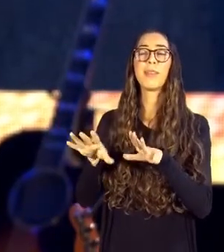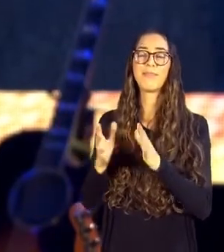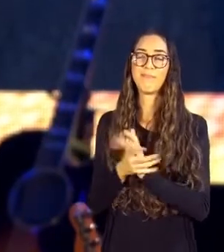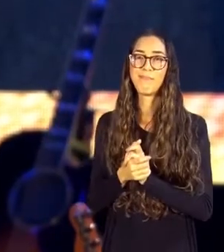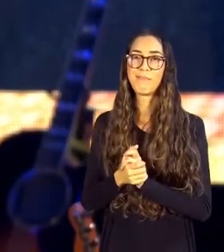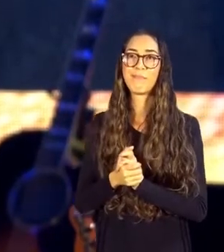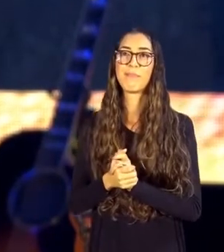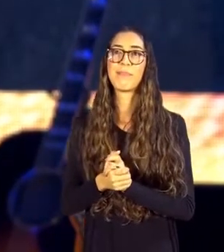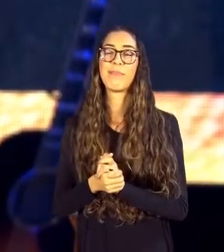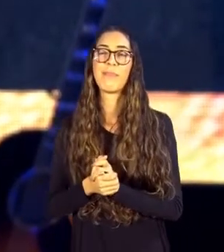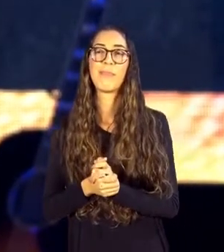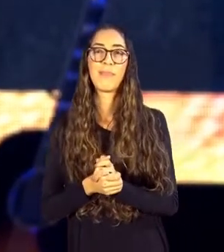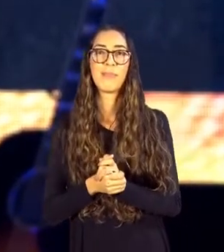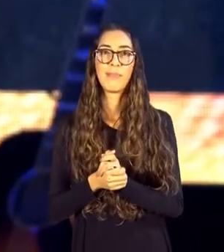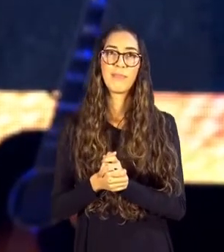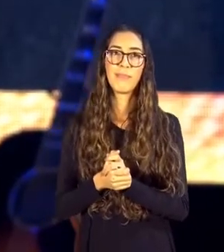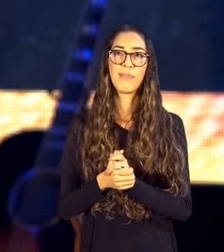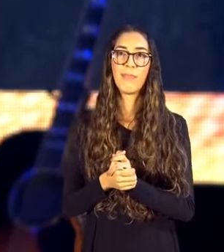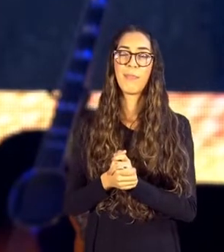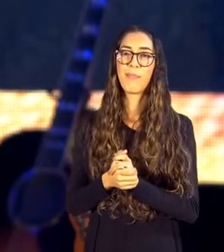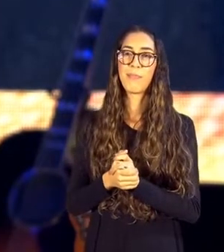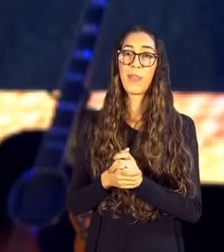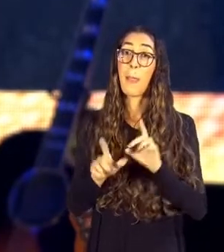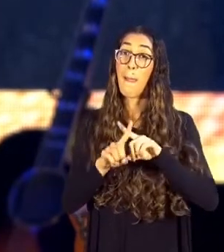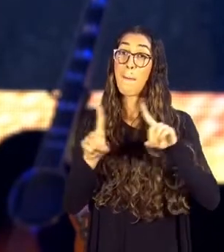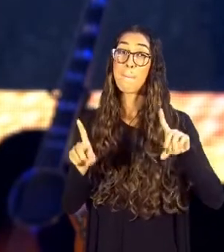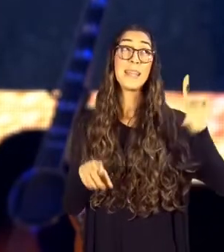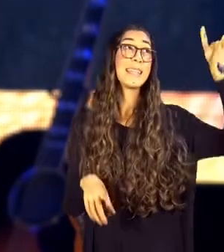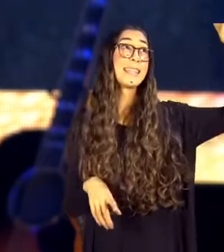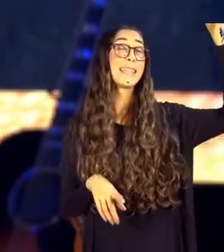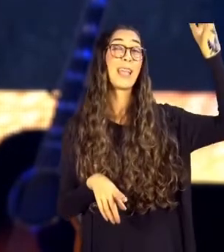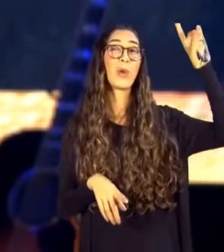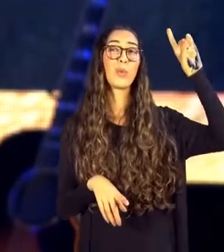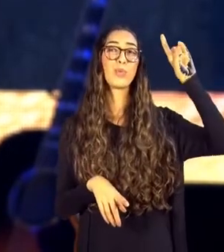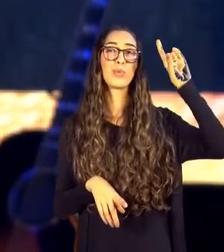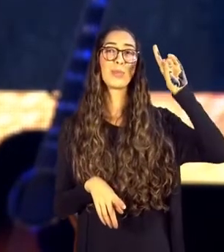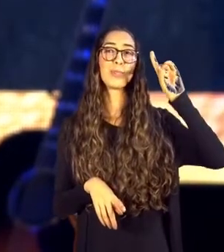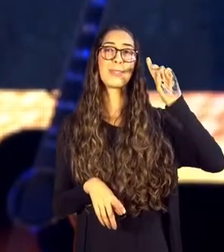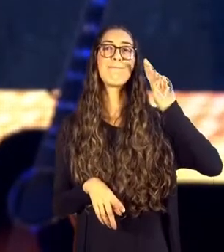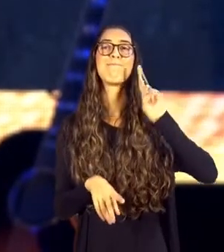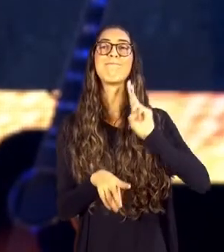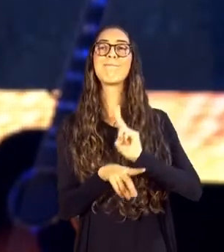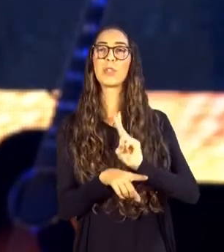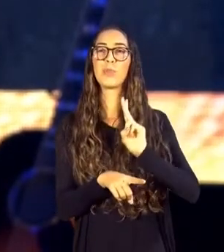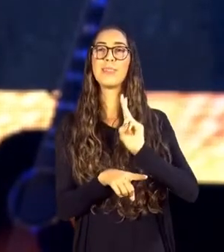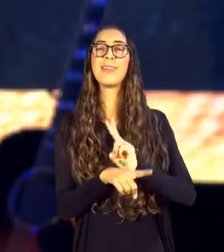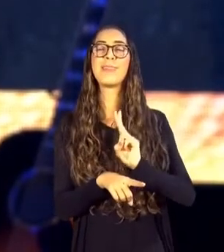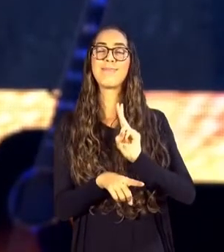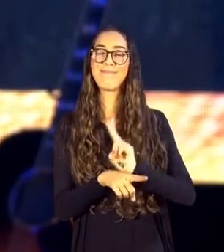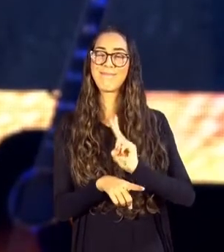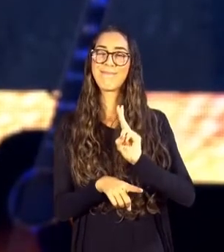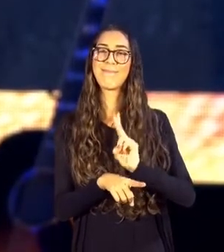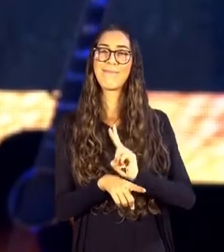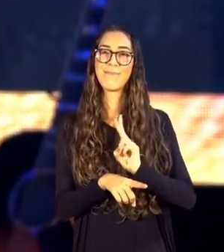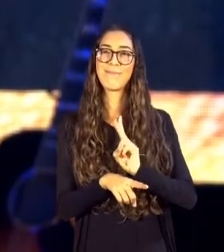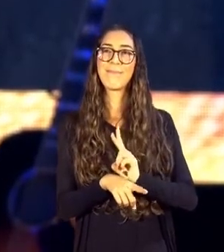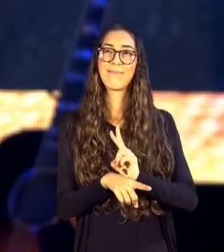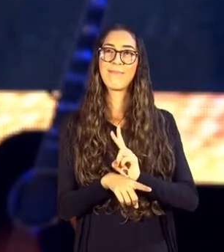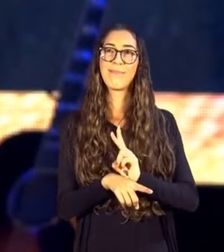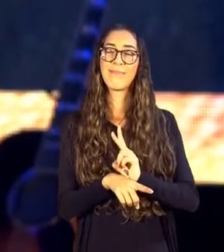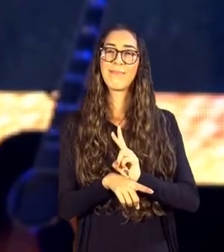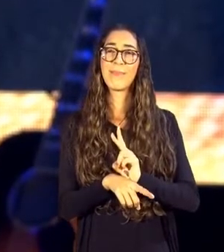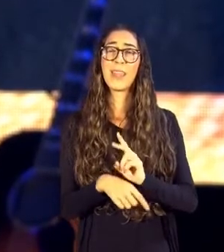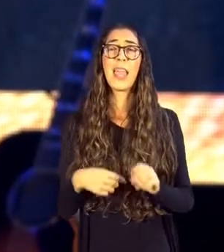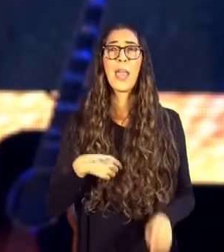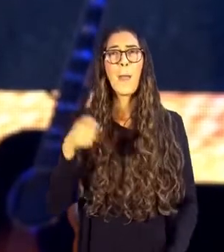convencer. Mas existe um Deus que cuida de nós. E Deus teve misericórdia de mim. Quando eu falei para mim, eu não vou,